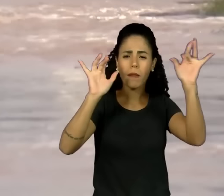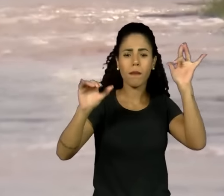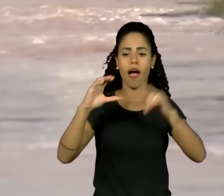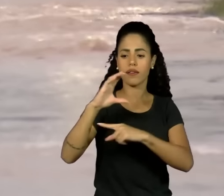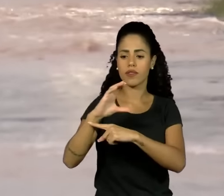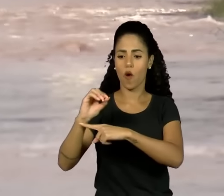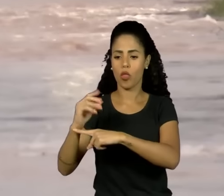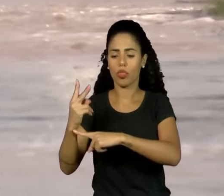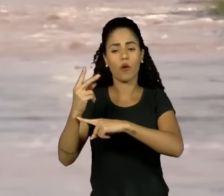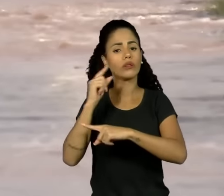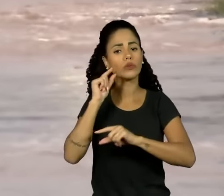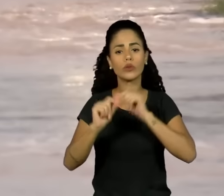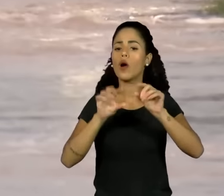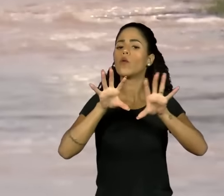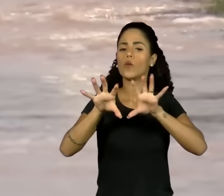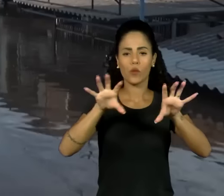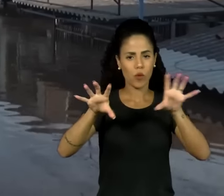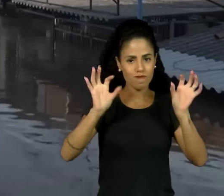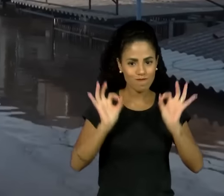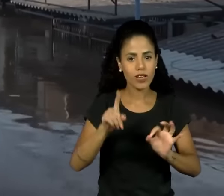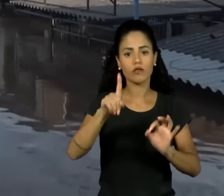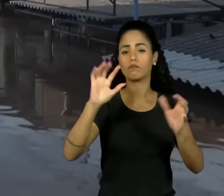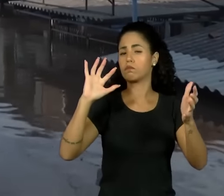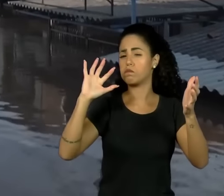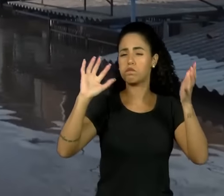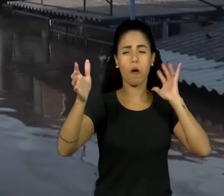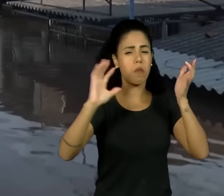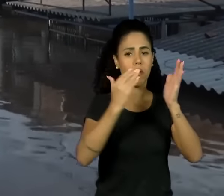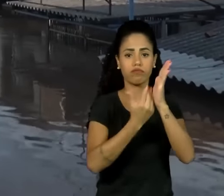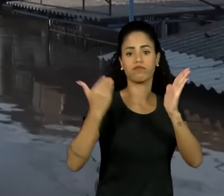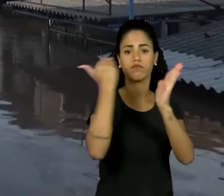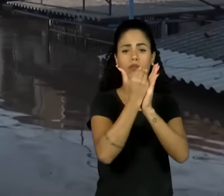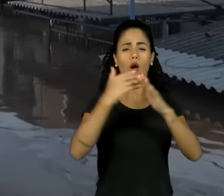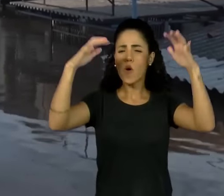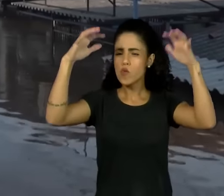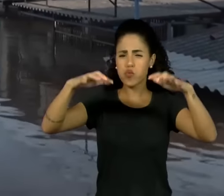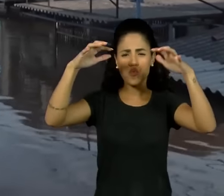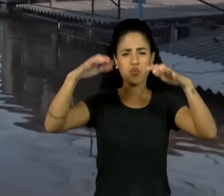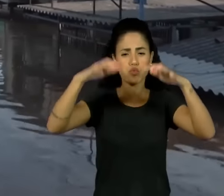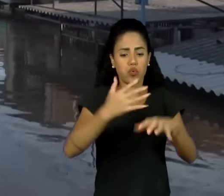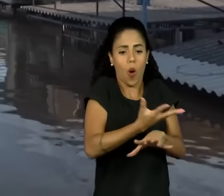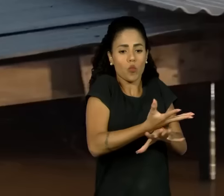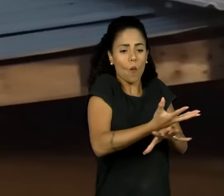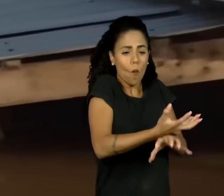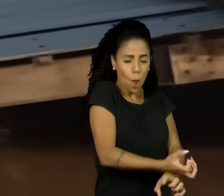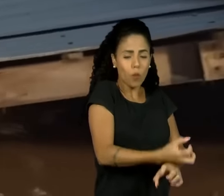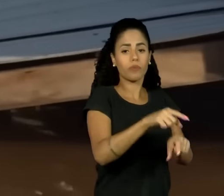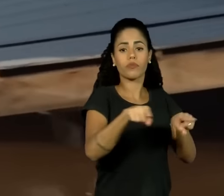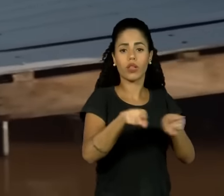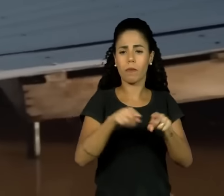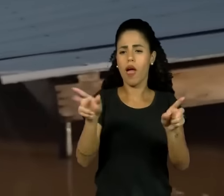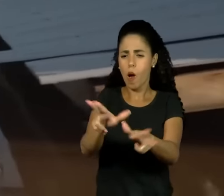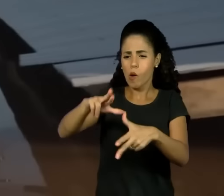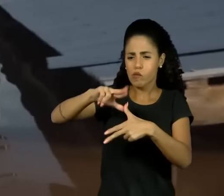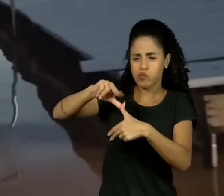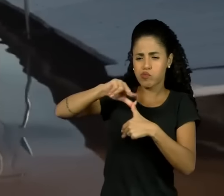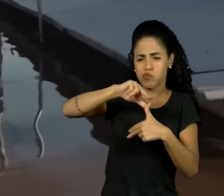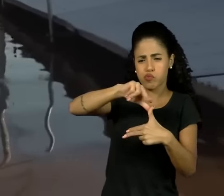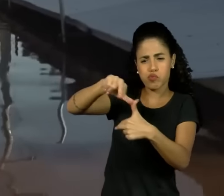CO2, provoca esses eventos extremos. Inundações, secas, furacões e ciclones acontecem com